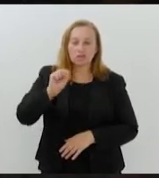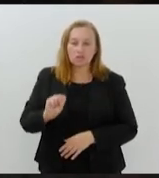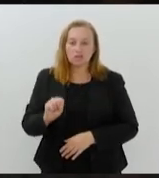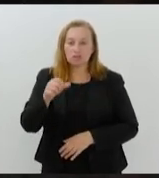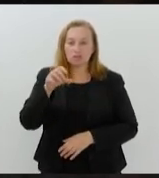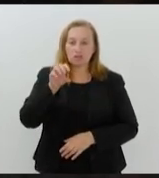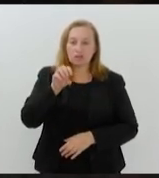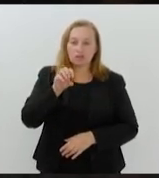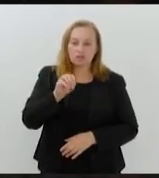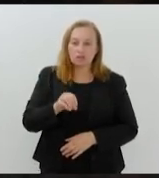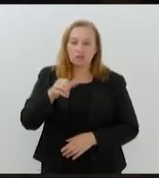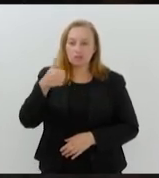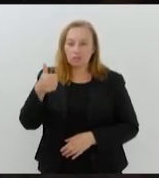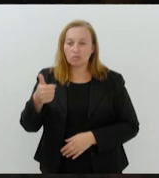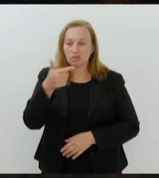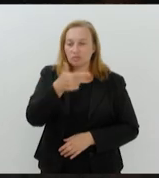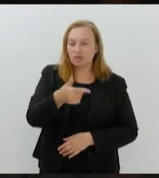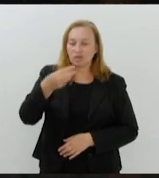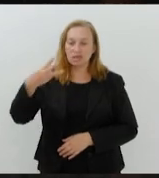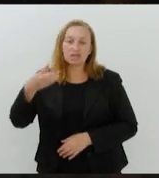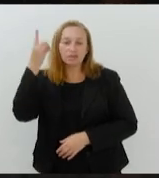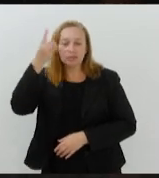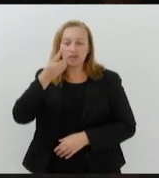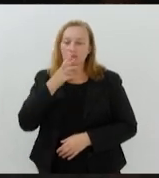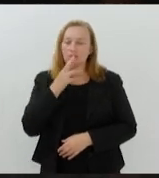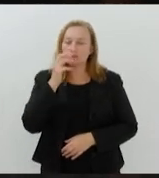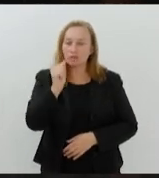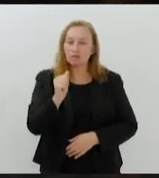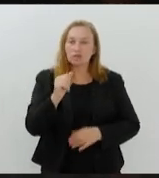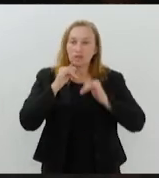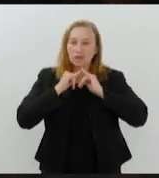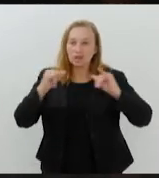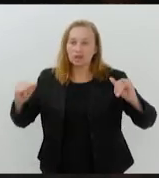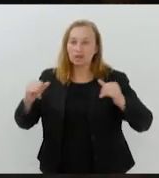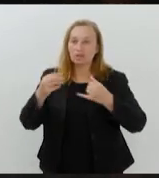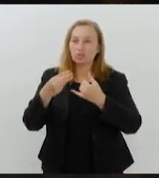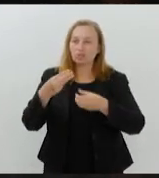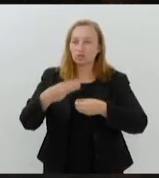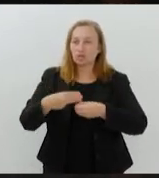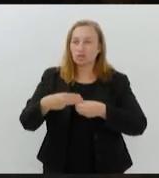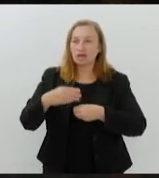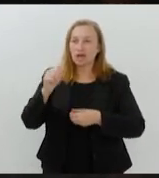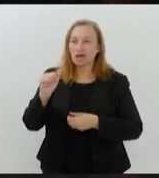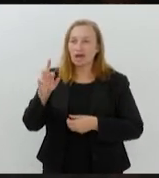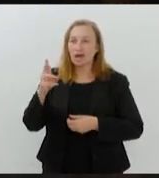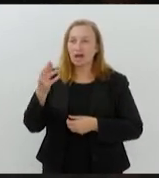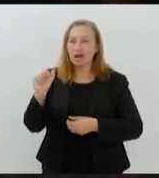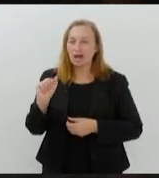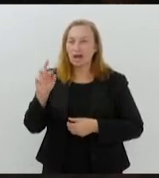de 23, de autoria do deputado Rodrigo Amorim, que declara o município de Araruama a capital do